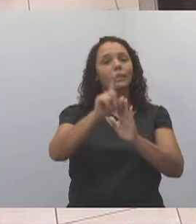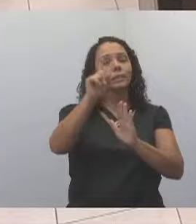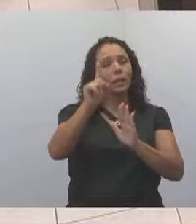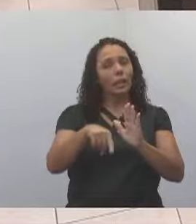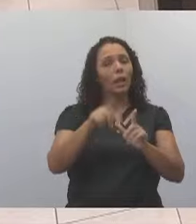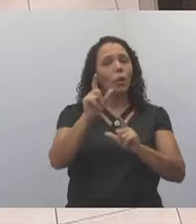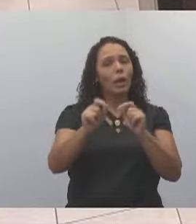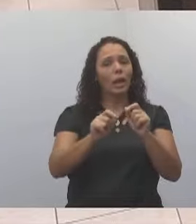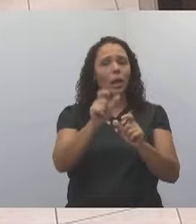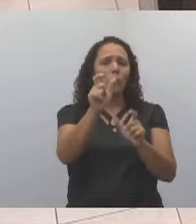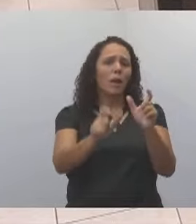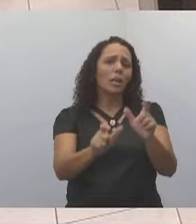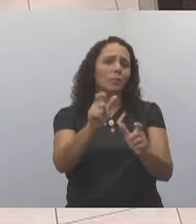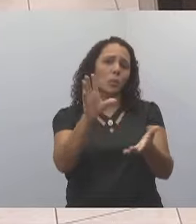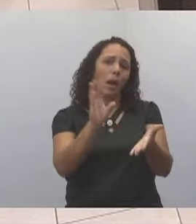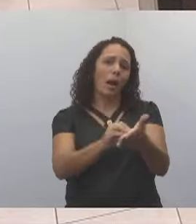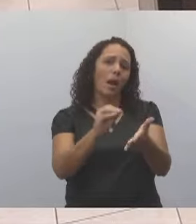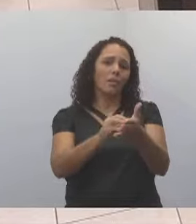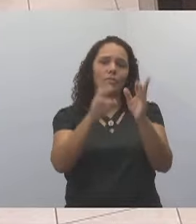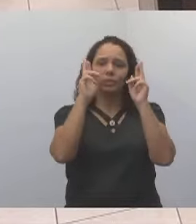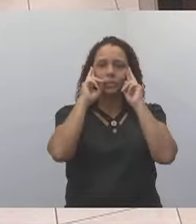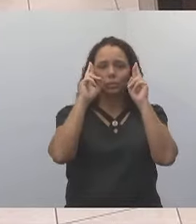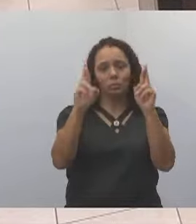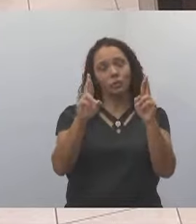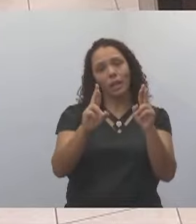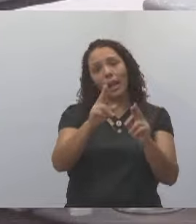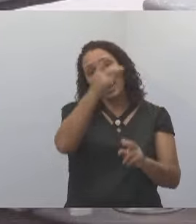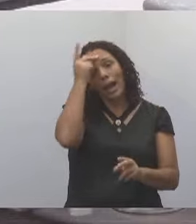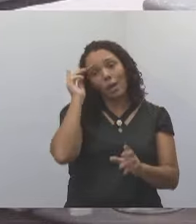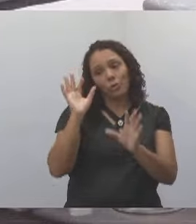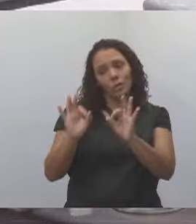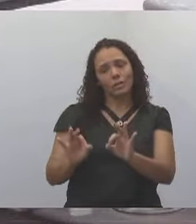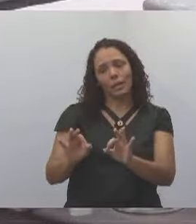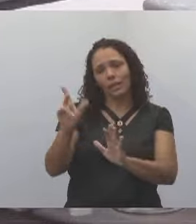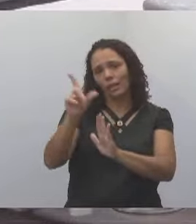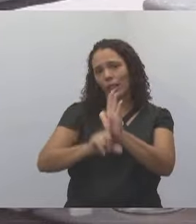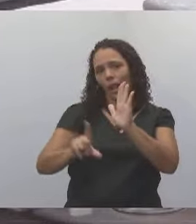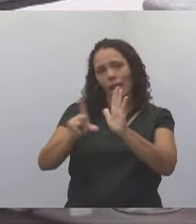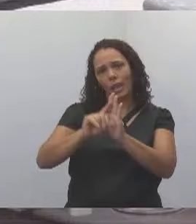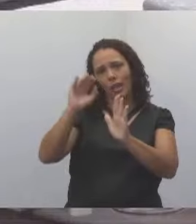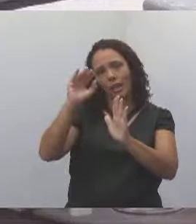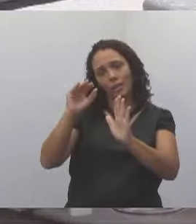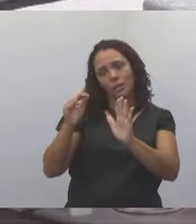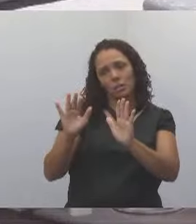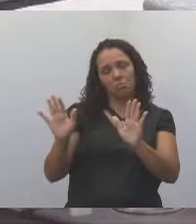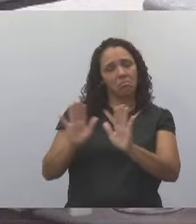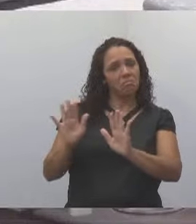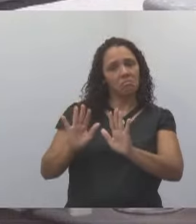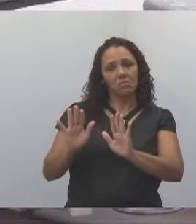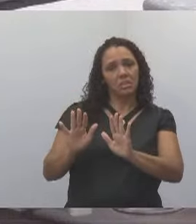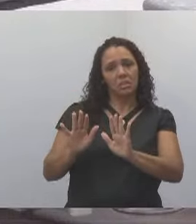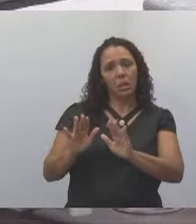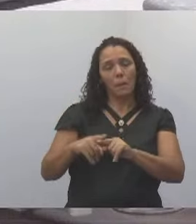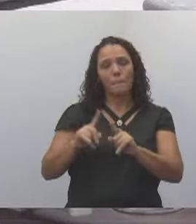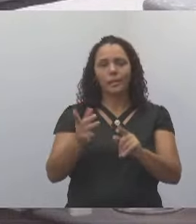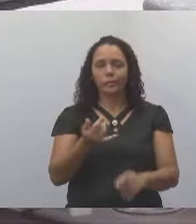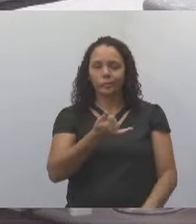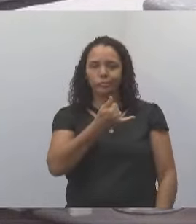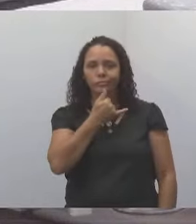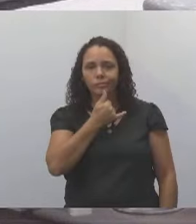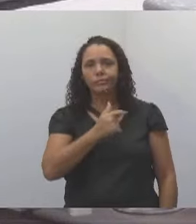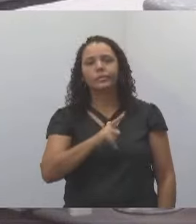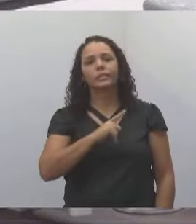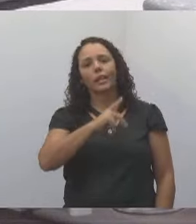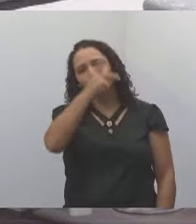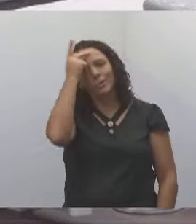né, para as pessoas que não respeitam o próximo. Para quem faz tudo certinho, precisa ter lei, né? Infelizmente, as pessoas, como não têm respeito ao